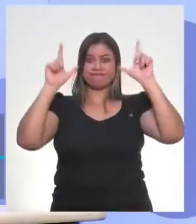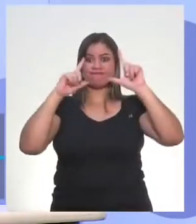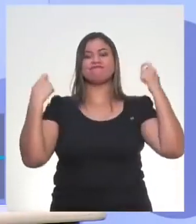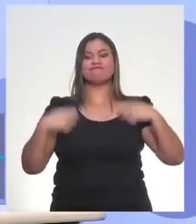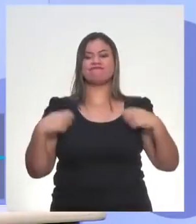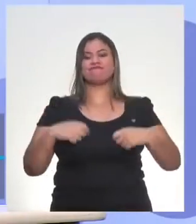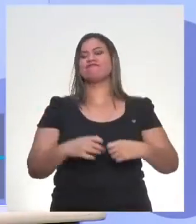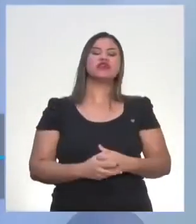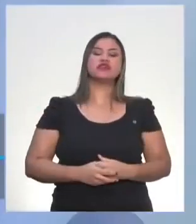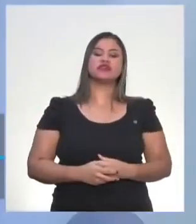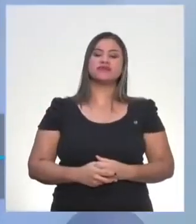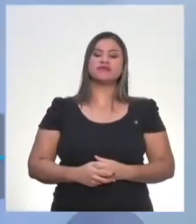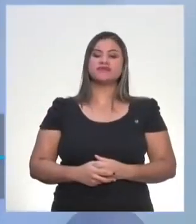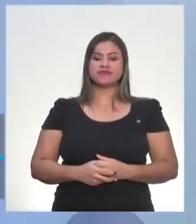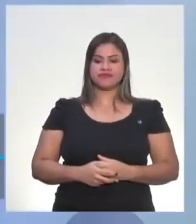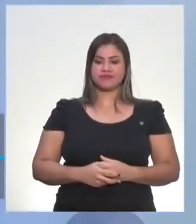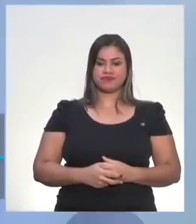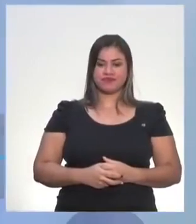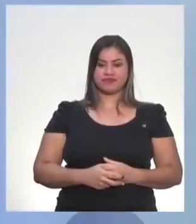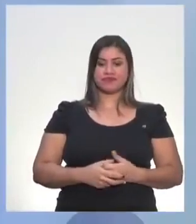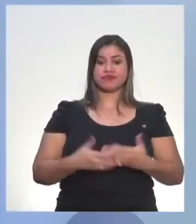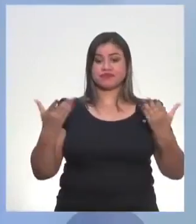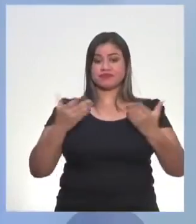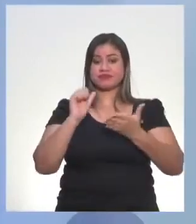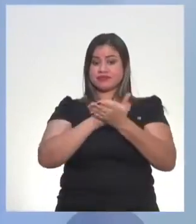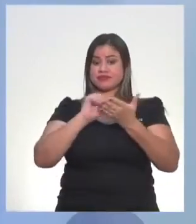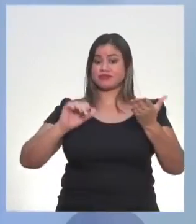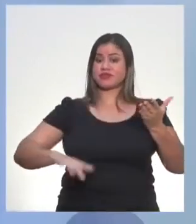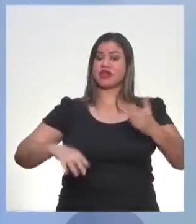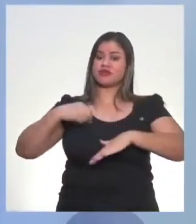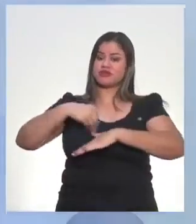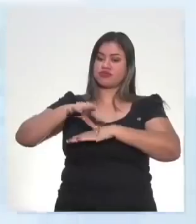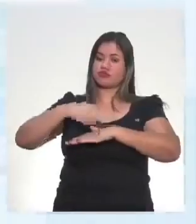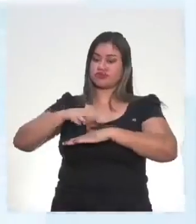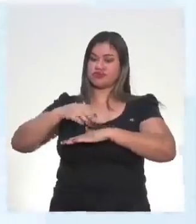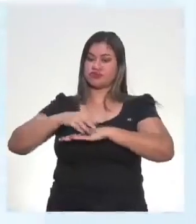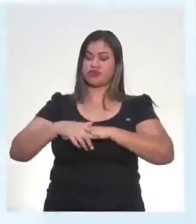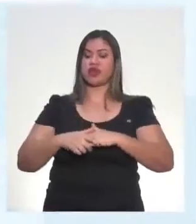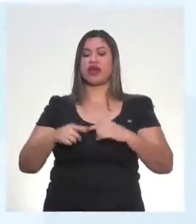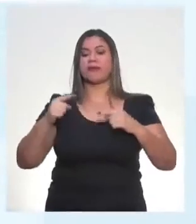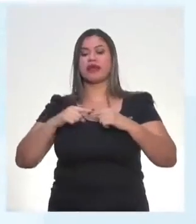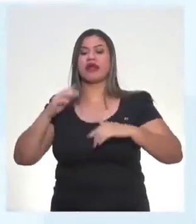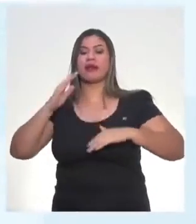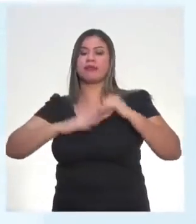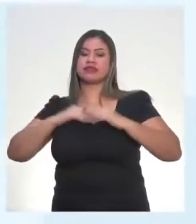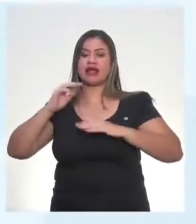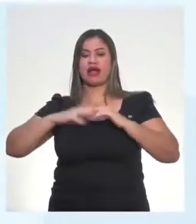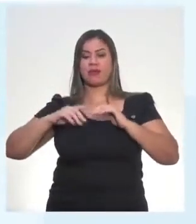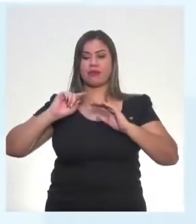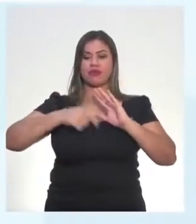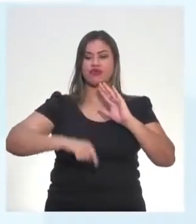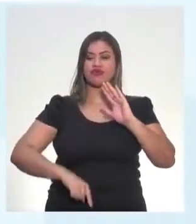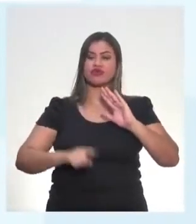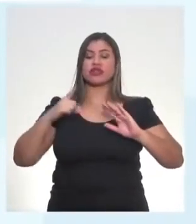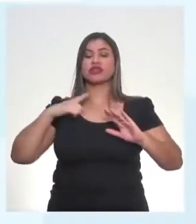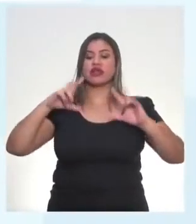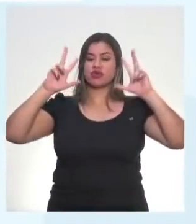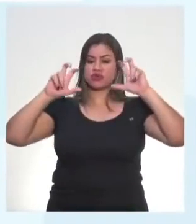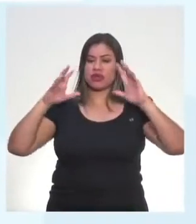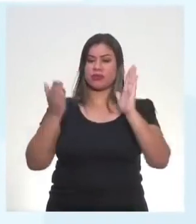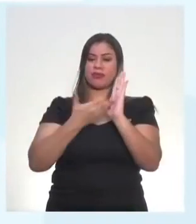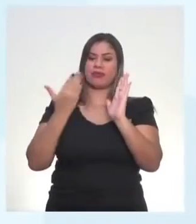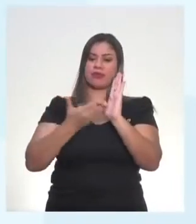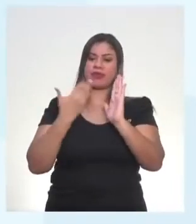né? Gente, aqui tem uma atividade que é a indicação, aprofundando a habilidade, que é para vocês verem que tem o tema na apostila de